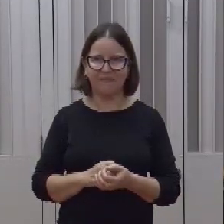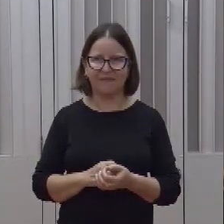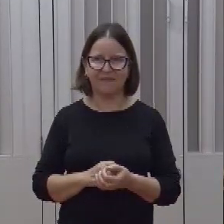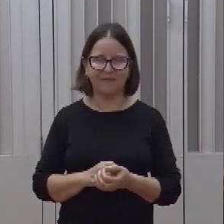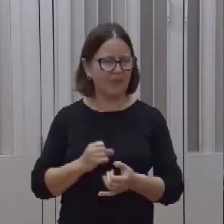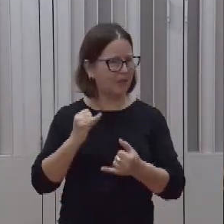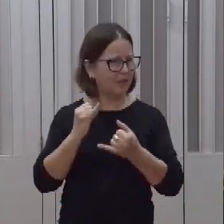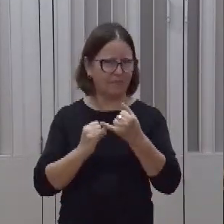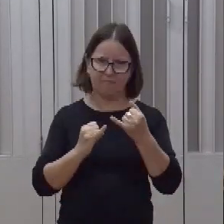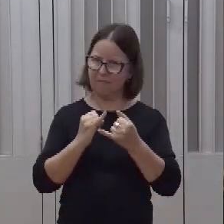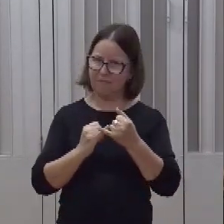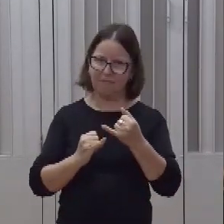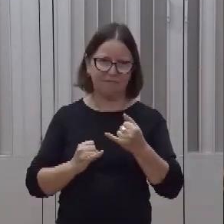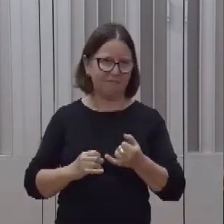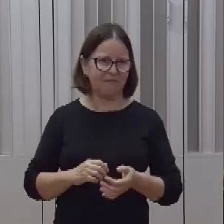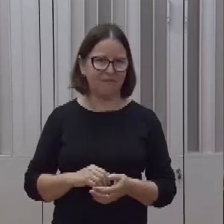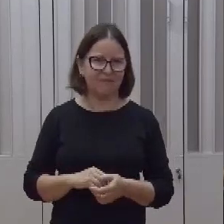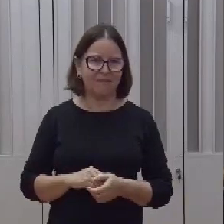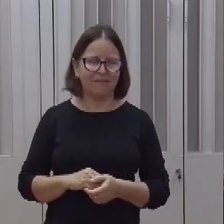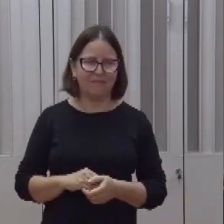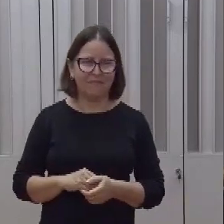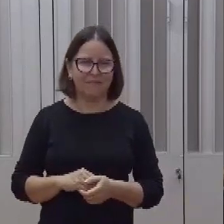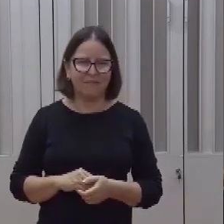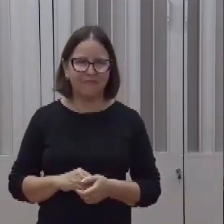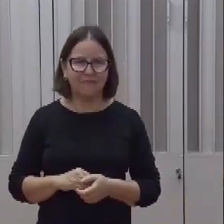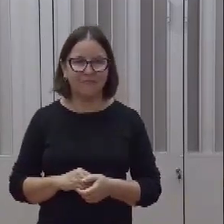Não me parece.